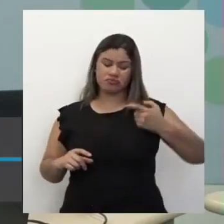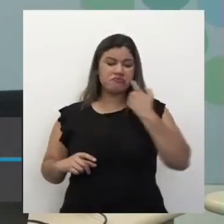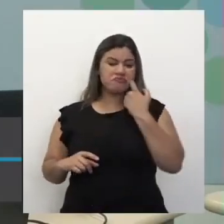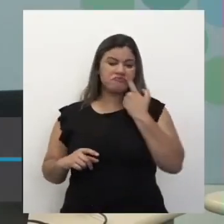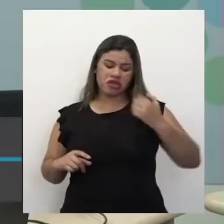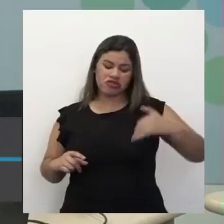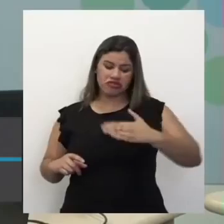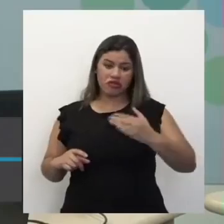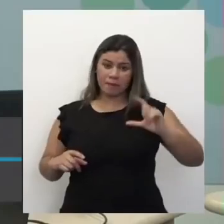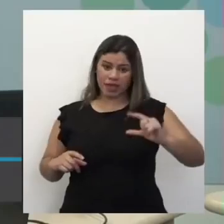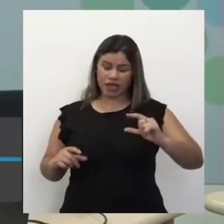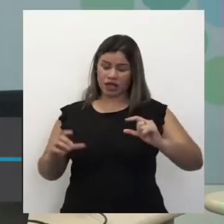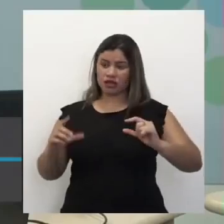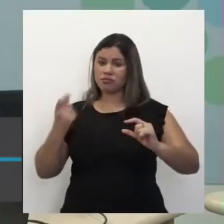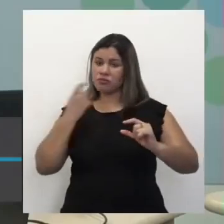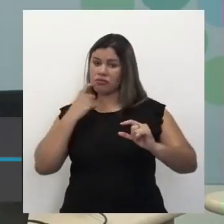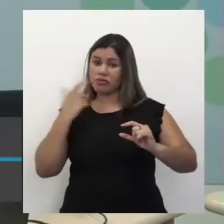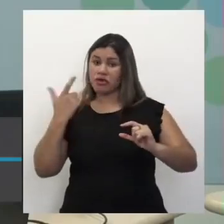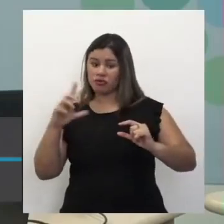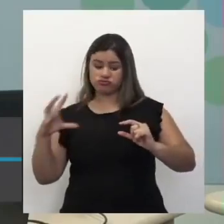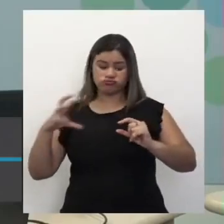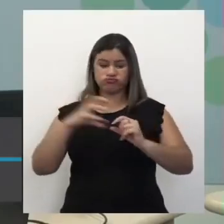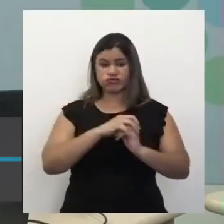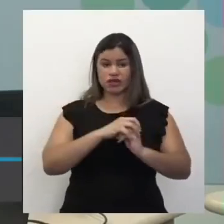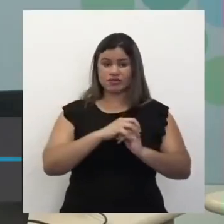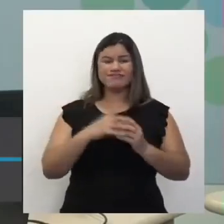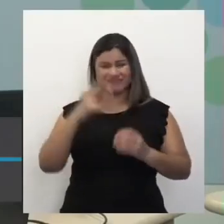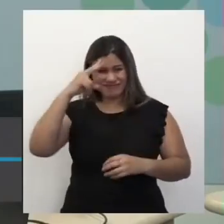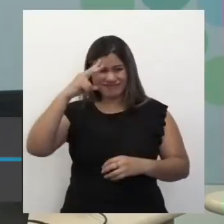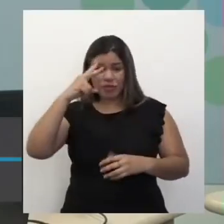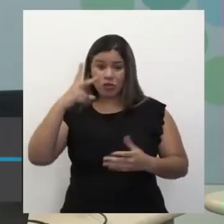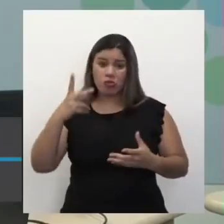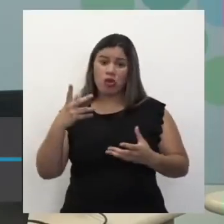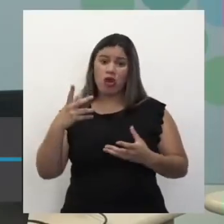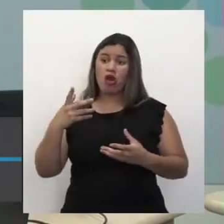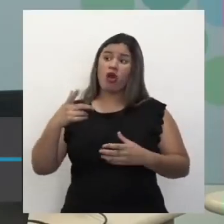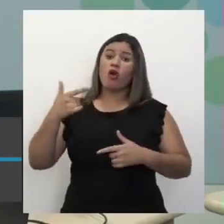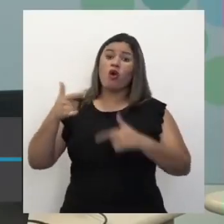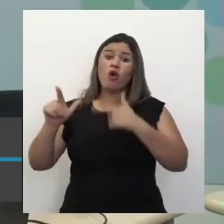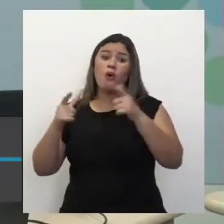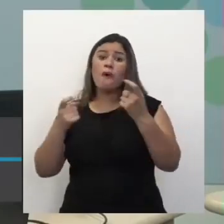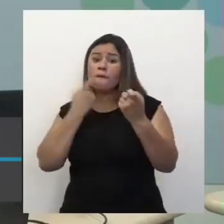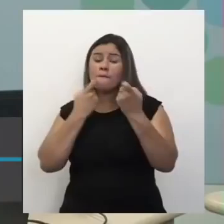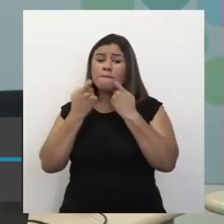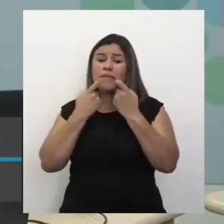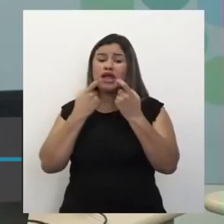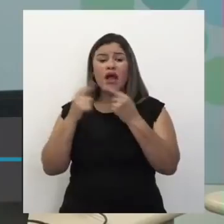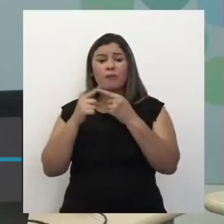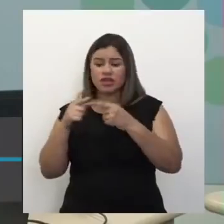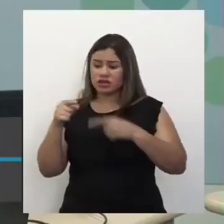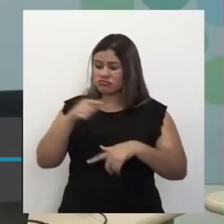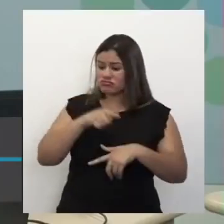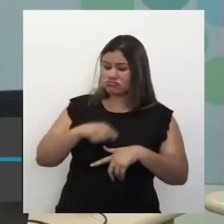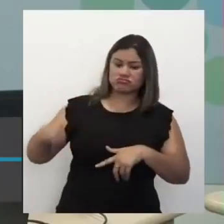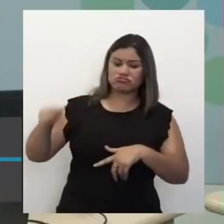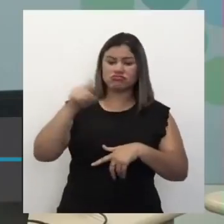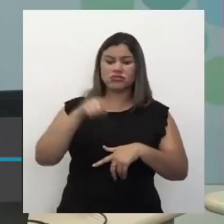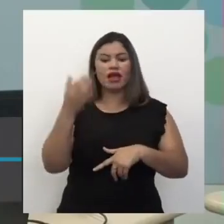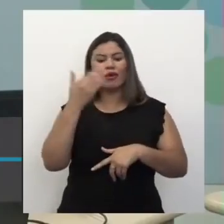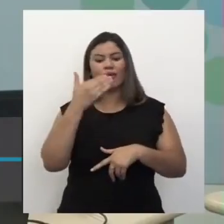no rio só para pegar o peixe, né? E essas outras espécies, então vamos pensar um pouquinho numa cadeia alimentar,